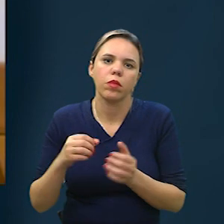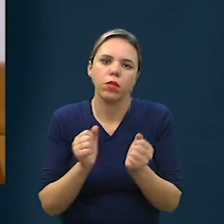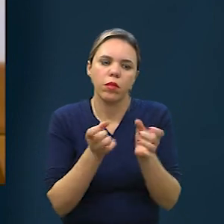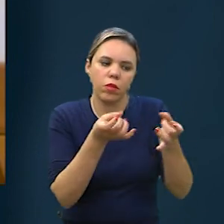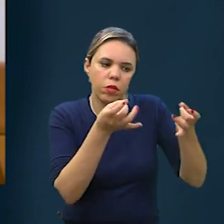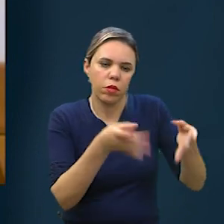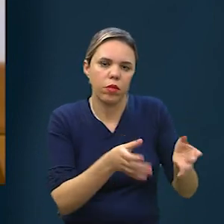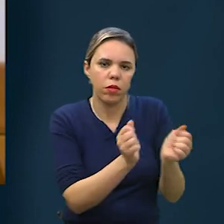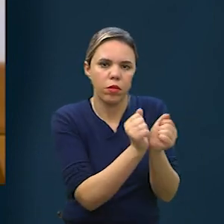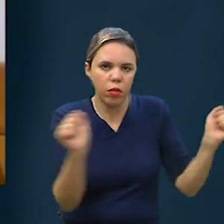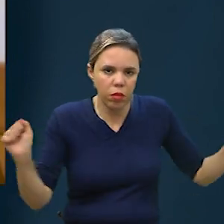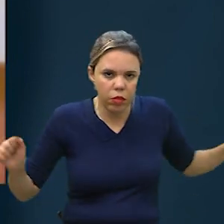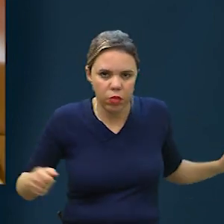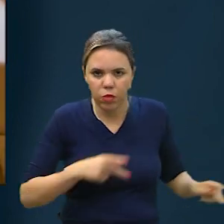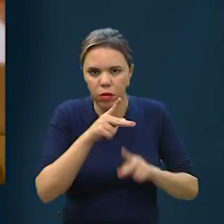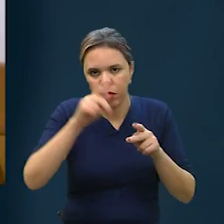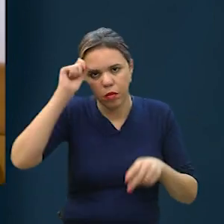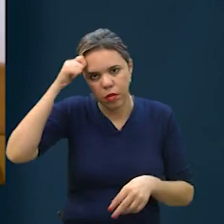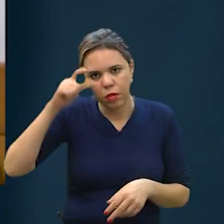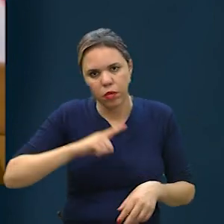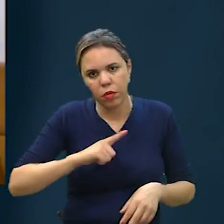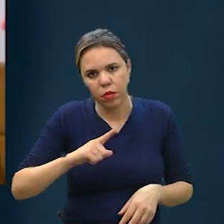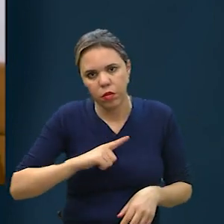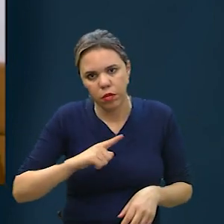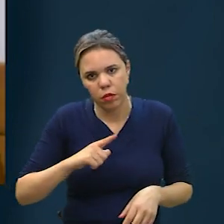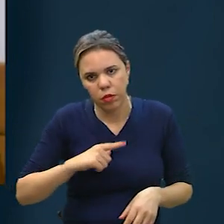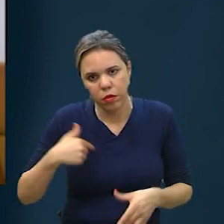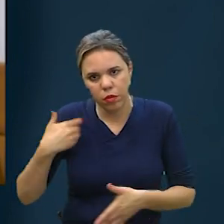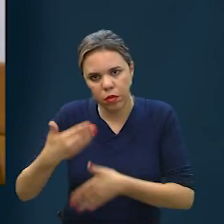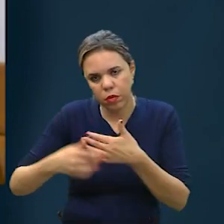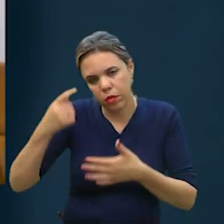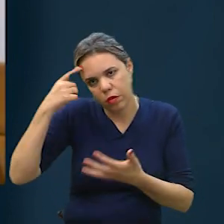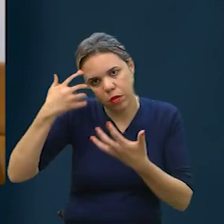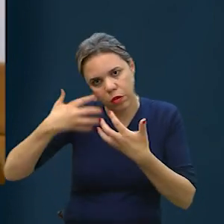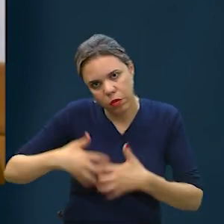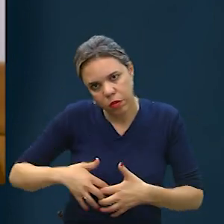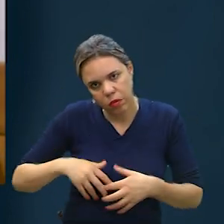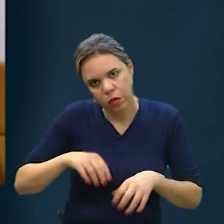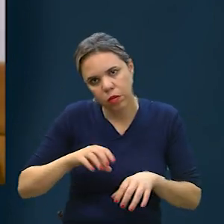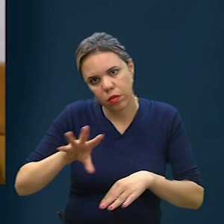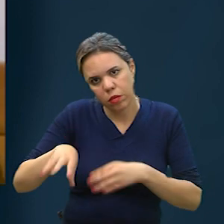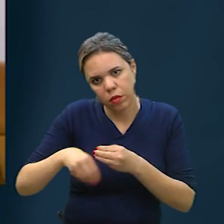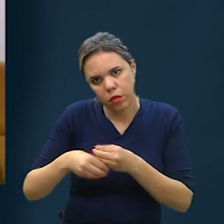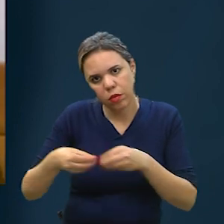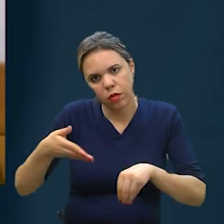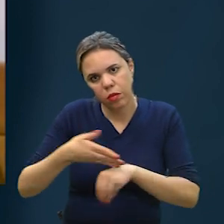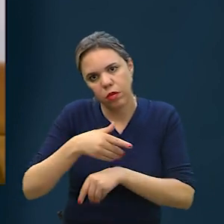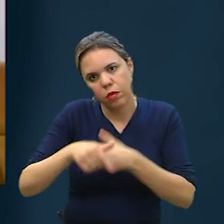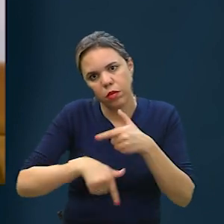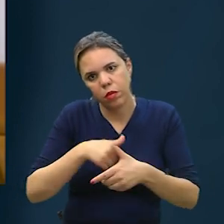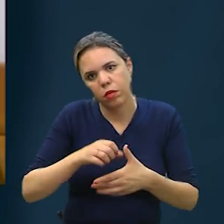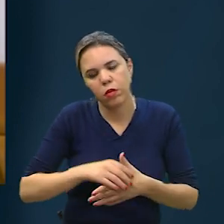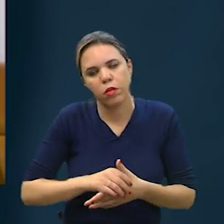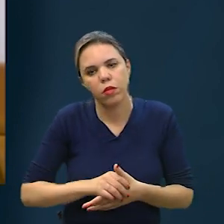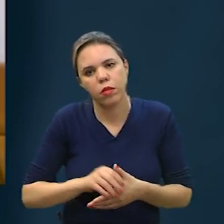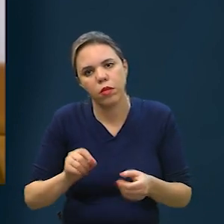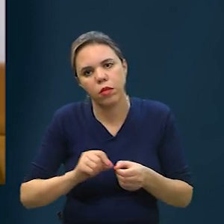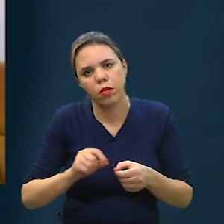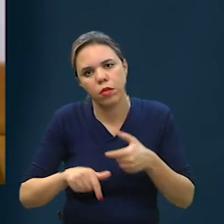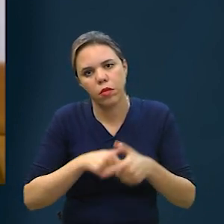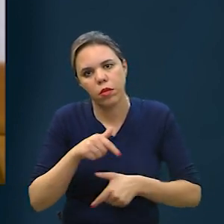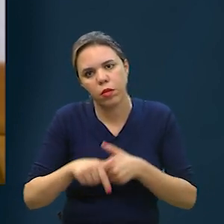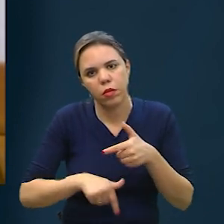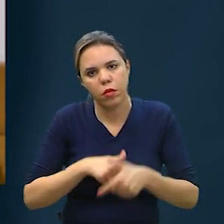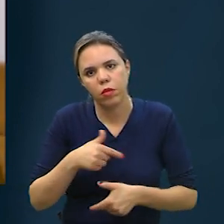da escravatura, o negro já tem ele veio com esse pensamento, ele foi inserido no mercado de trabalho para